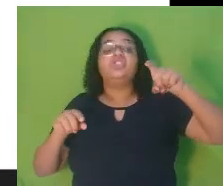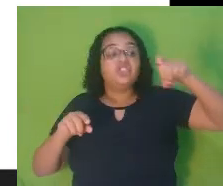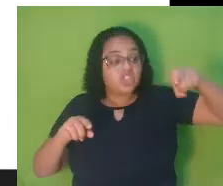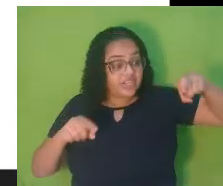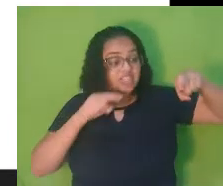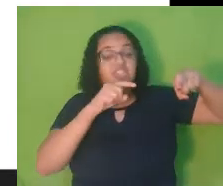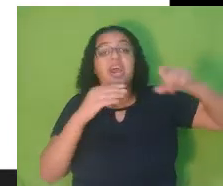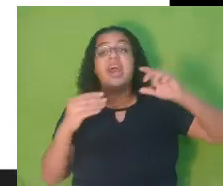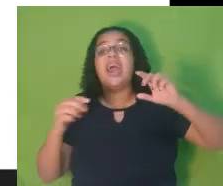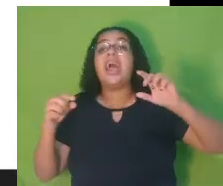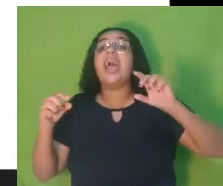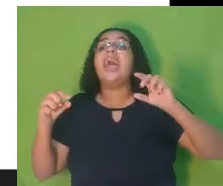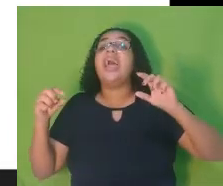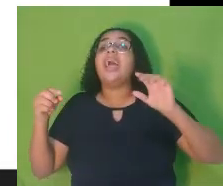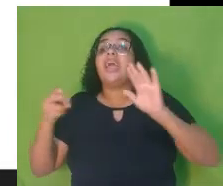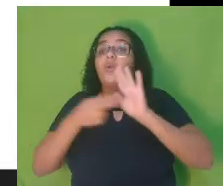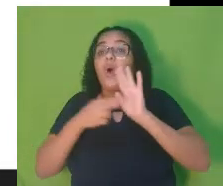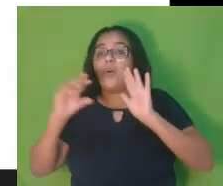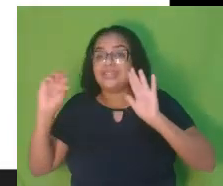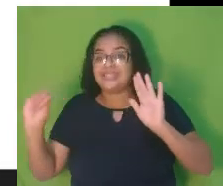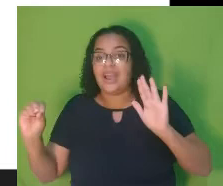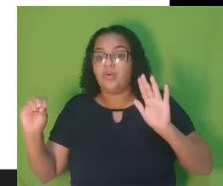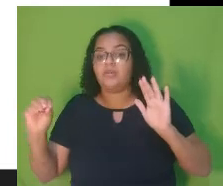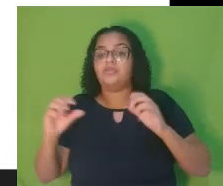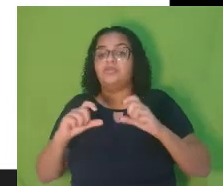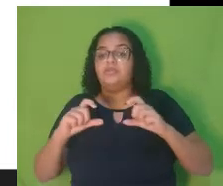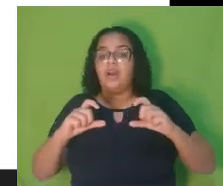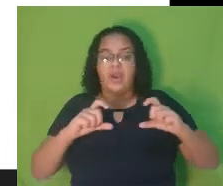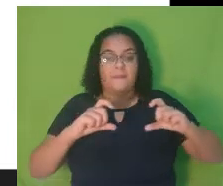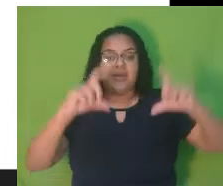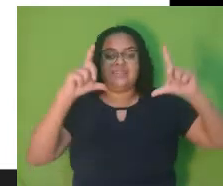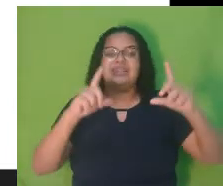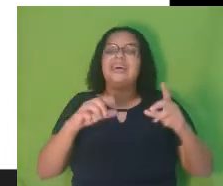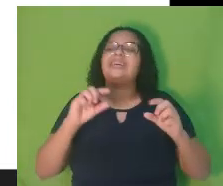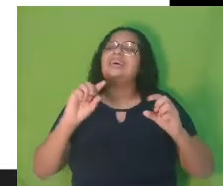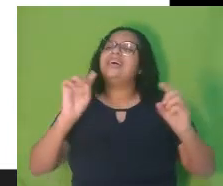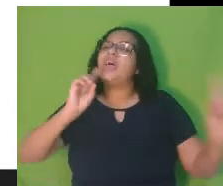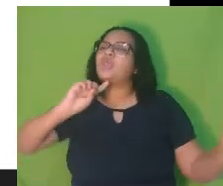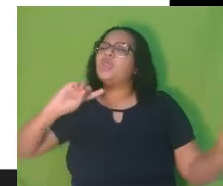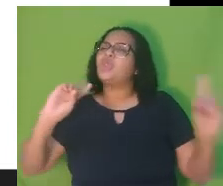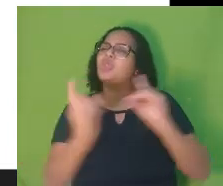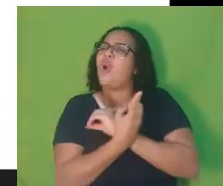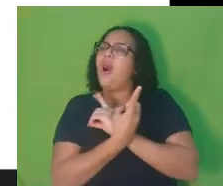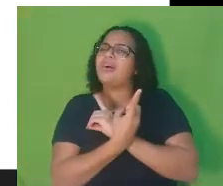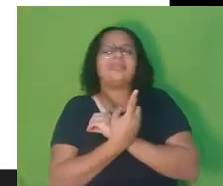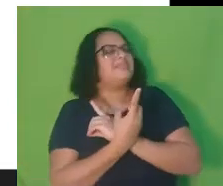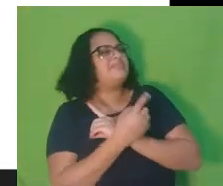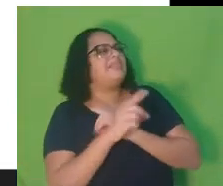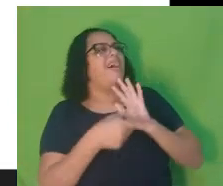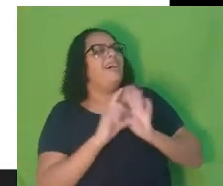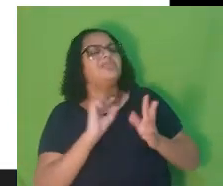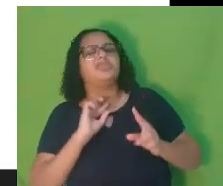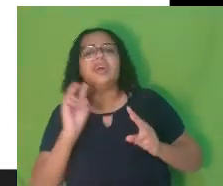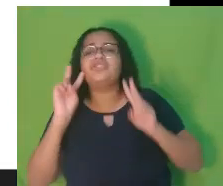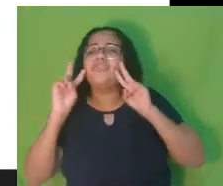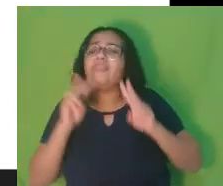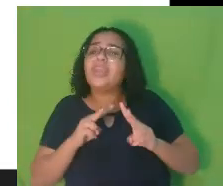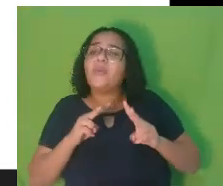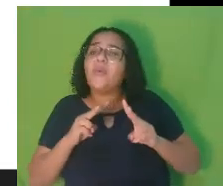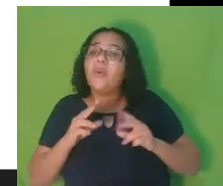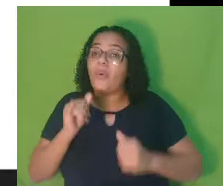0, o gráfico dá esse salto. Isso não dá uma contradição com o que a gente acabou de